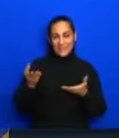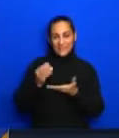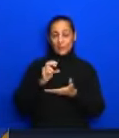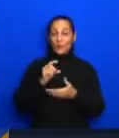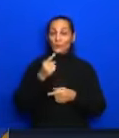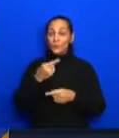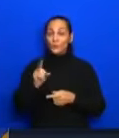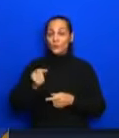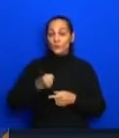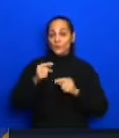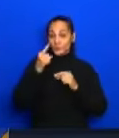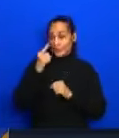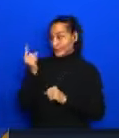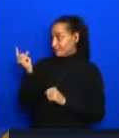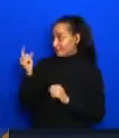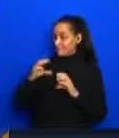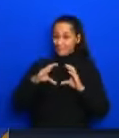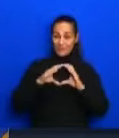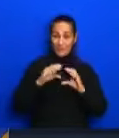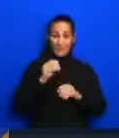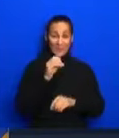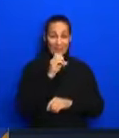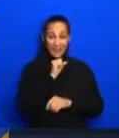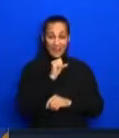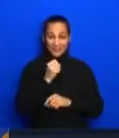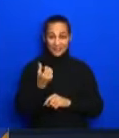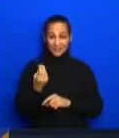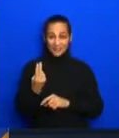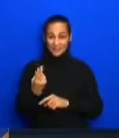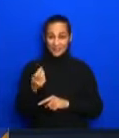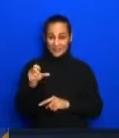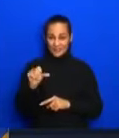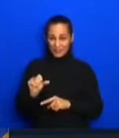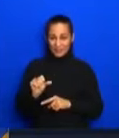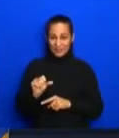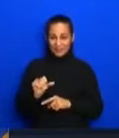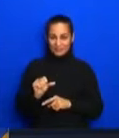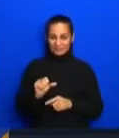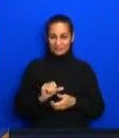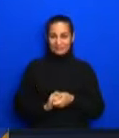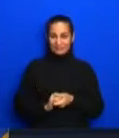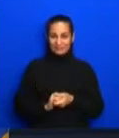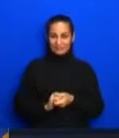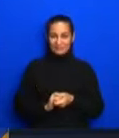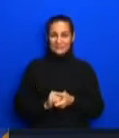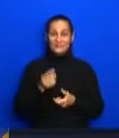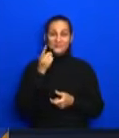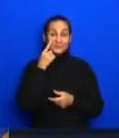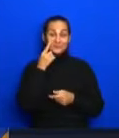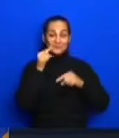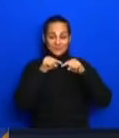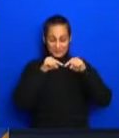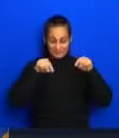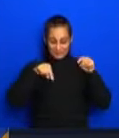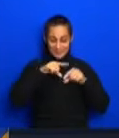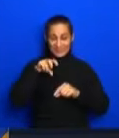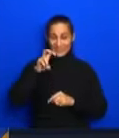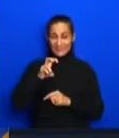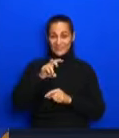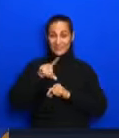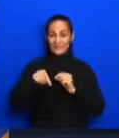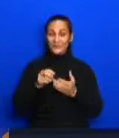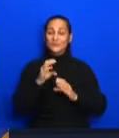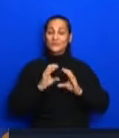o quinto e último número está na tela. Bola laranja 29. Laranja número 29. Vamos confirmar as 5